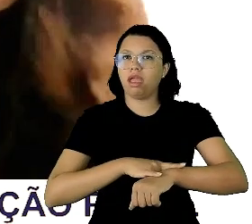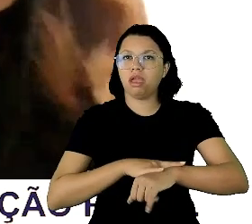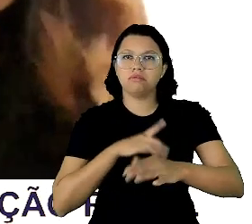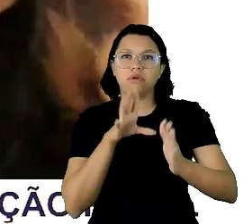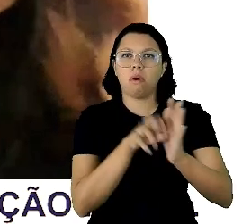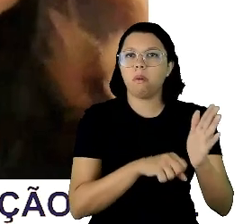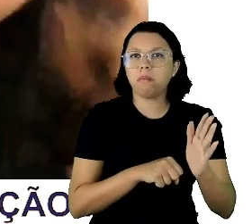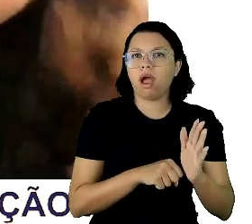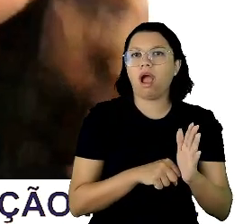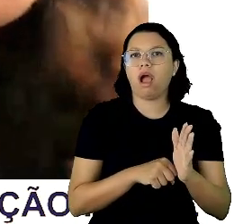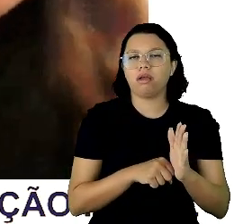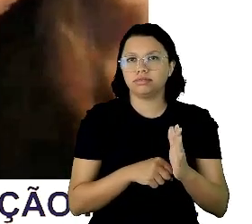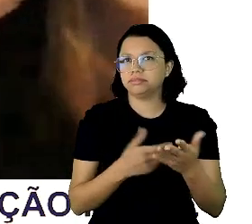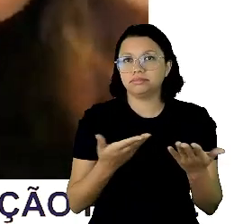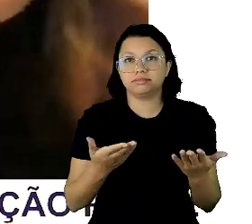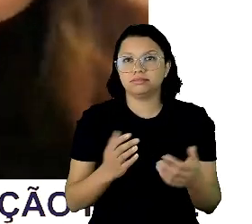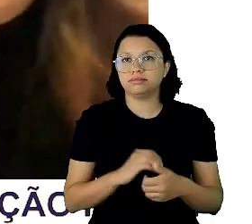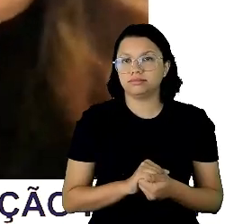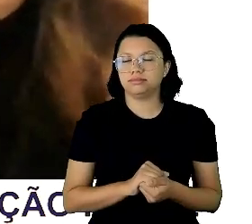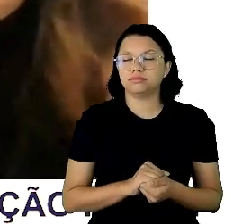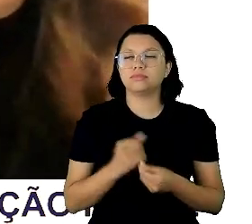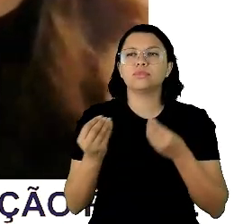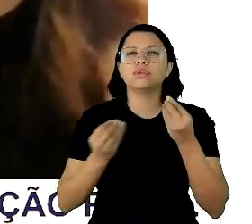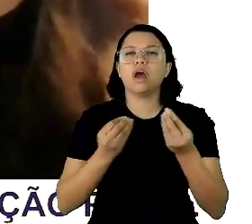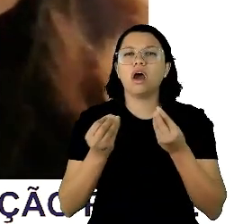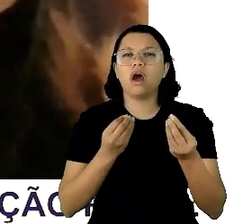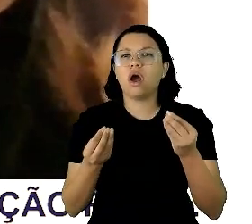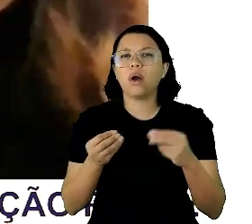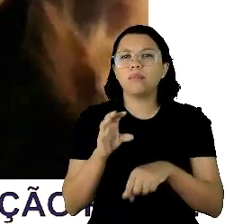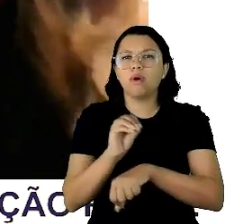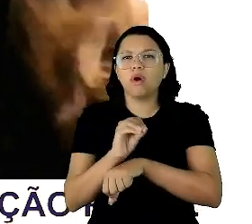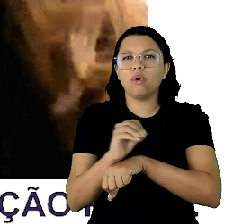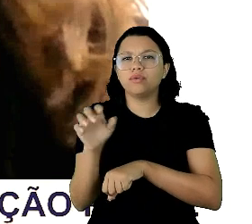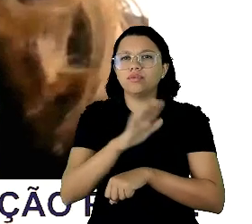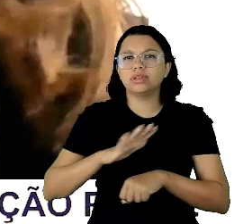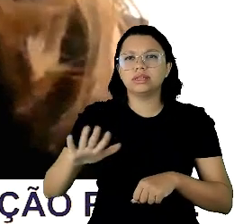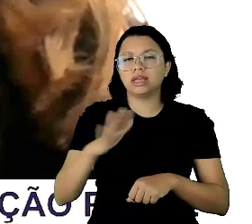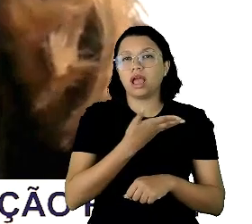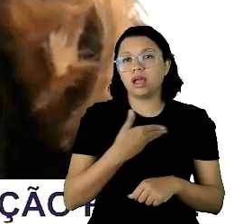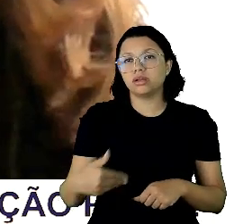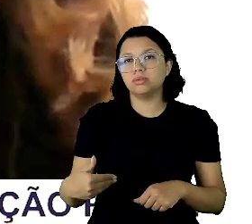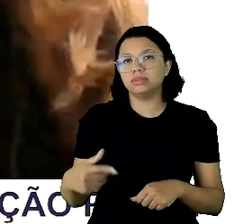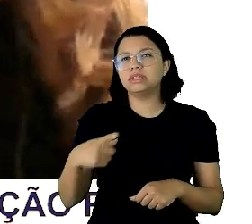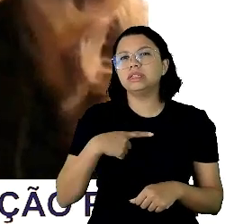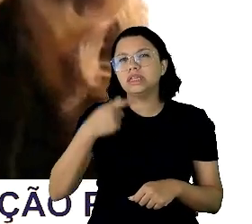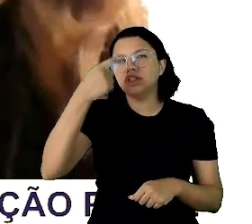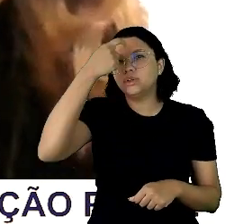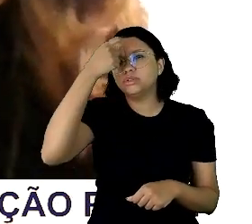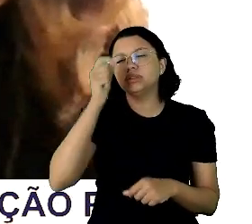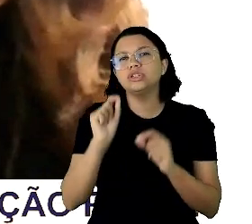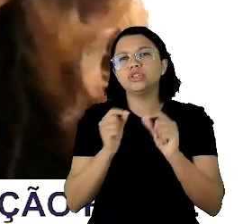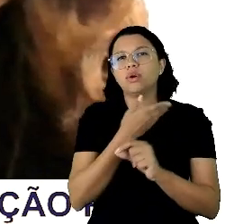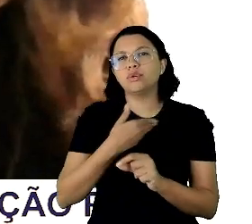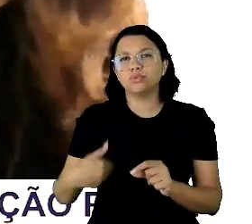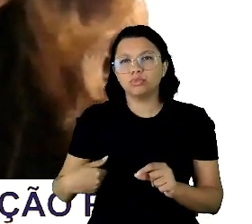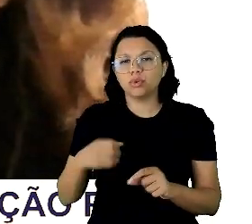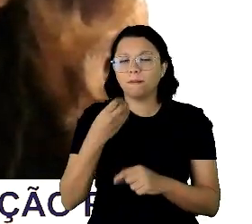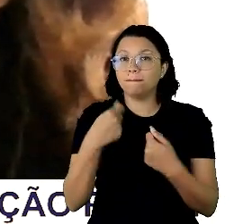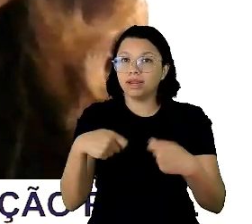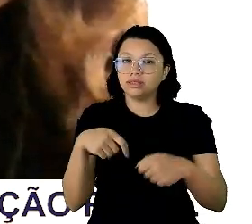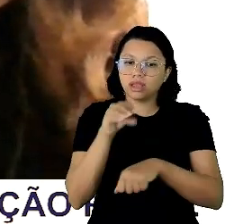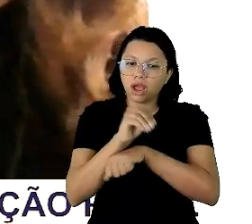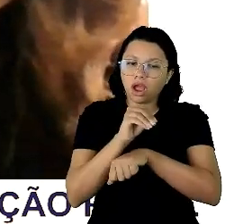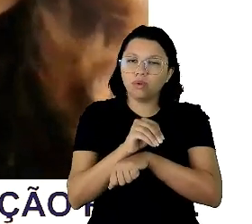torneira, enfim. Como que a gente cuida do nosso espaço público? Existe essa consciência de que o público tem que ser bem cuidado?